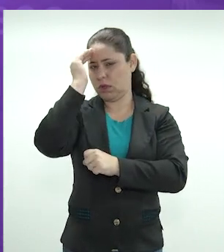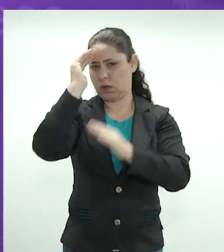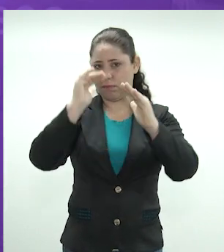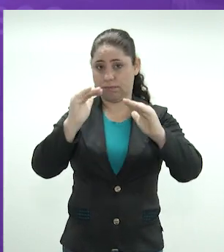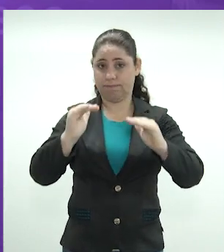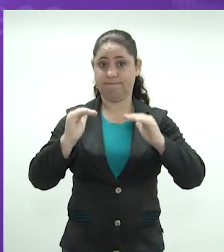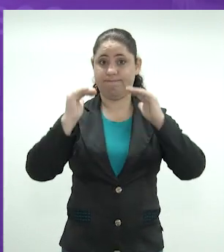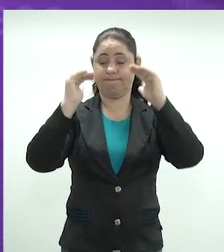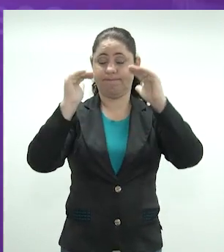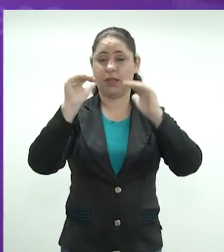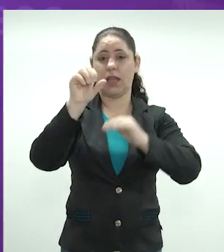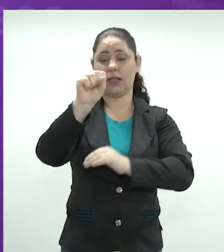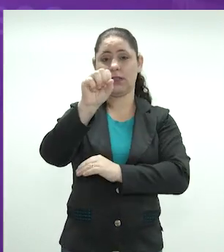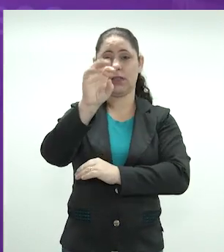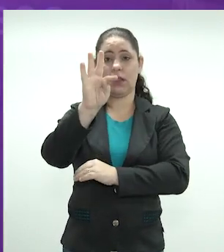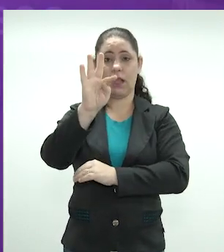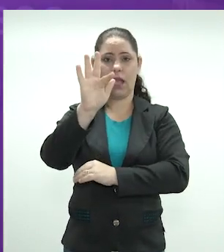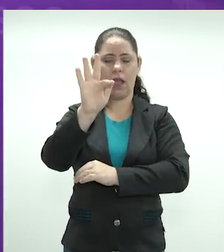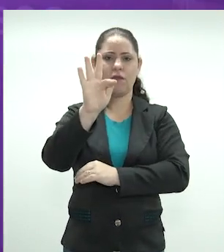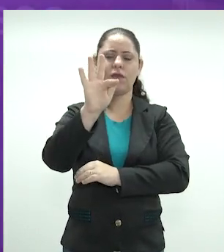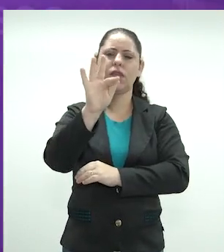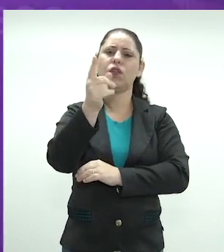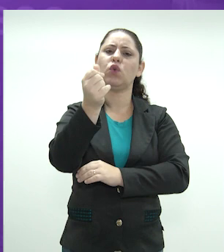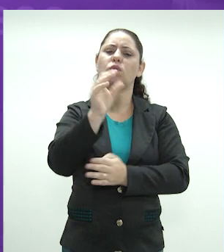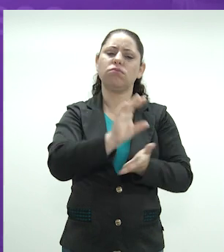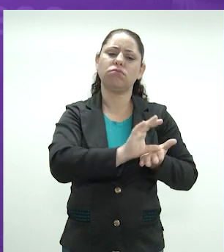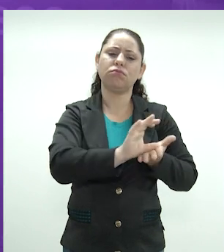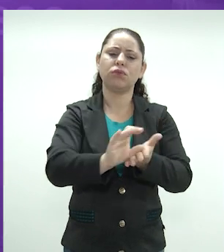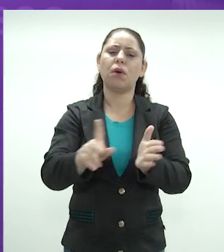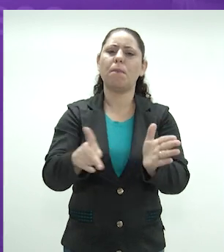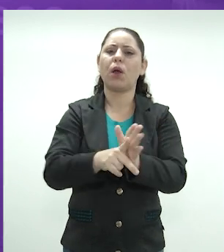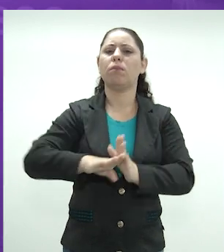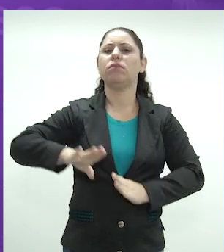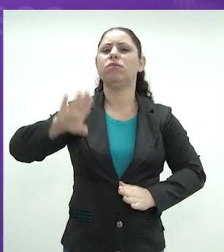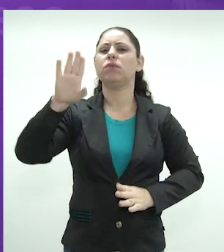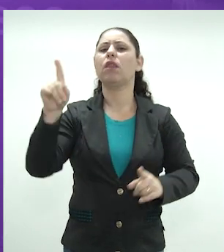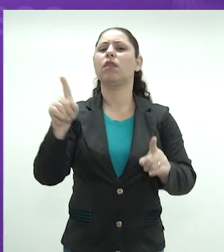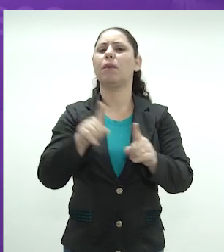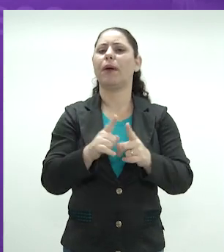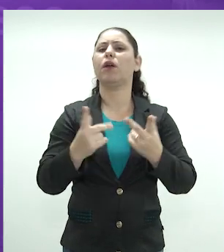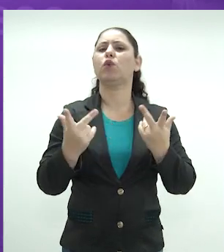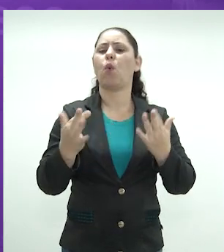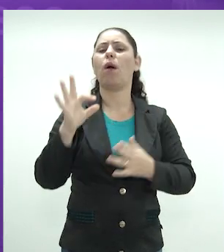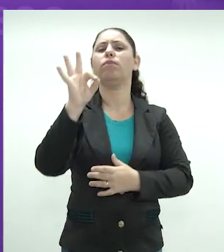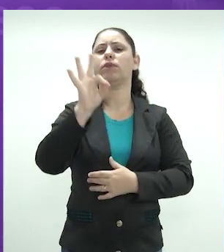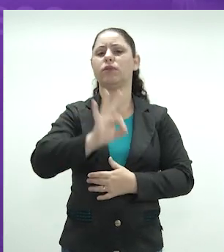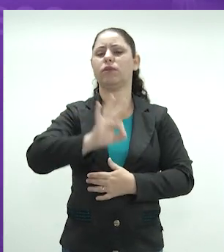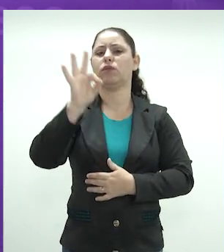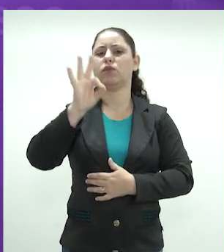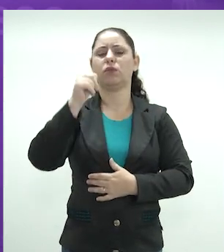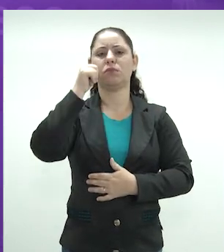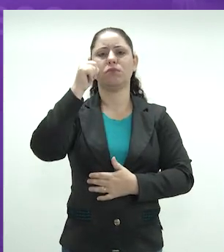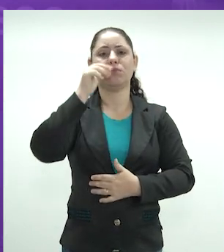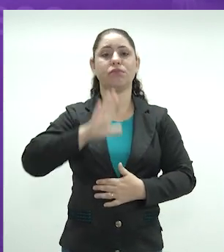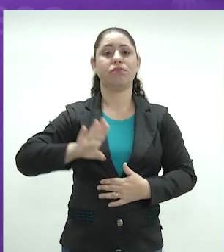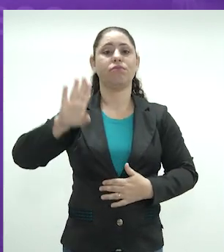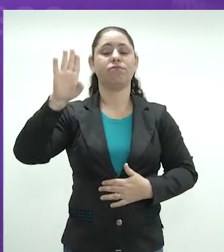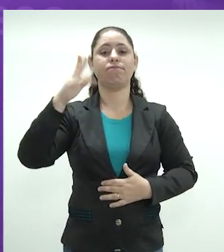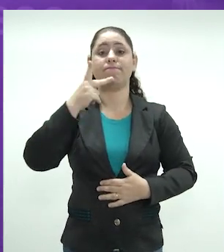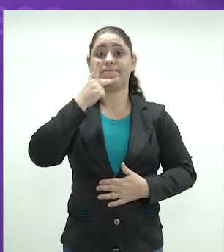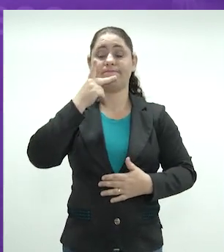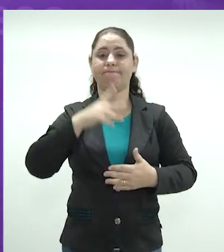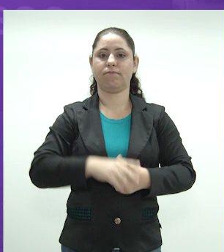do Supremo Tribunal Federal de que os recursos de campanha devem acompanhar o percentual de candidaturas